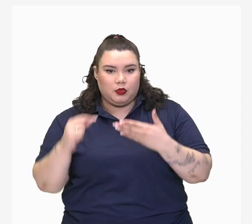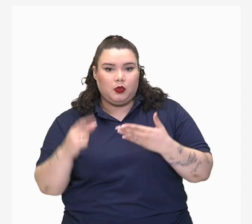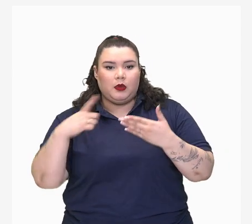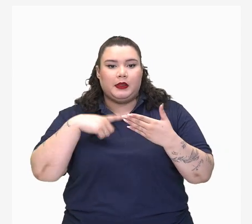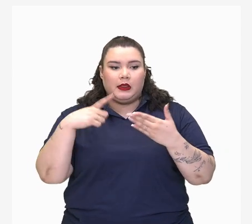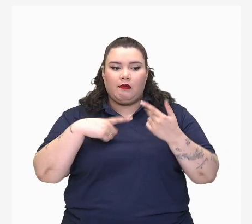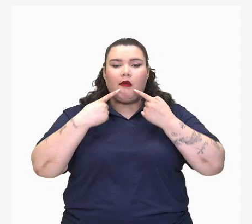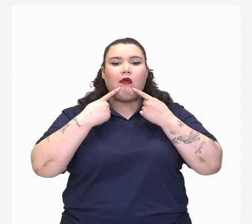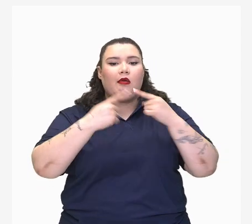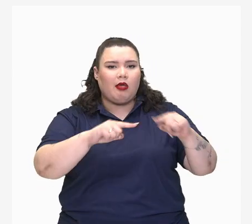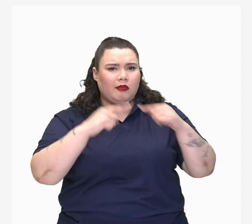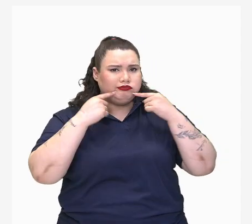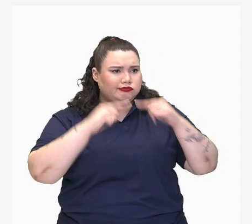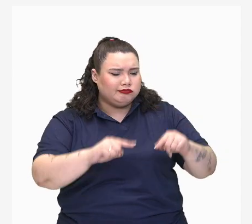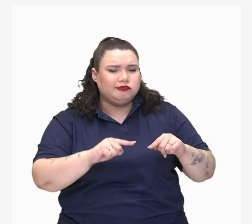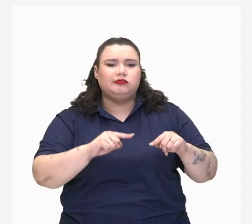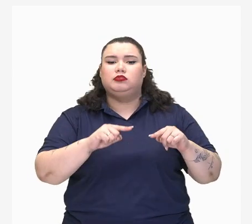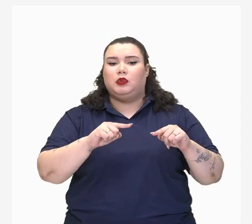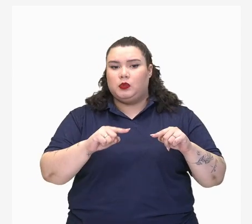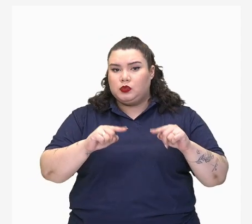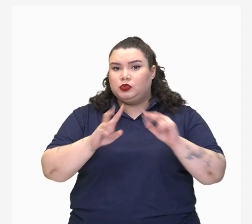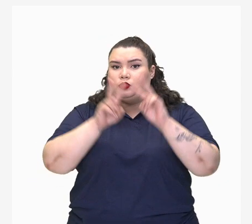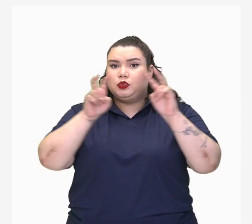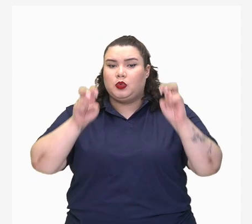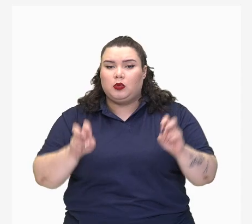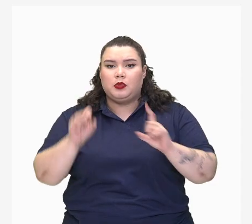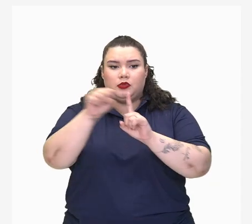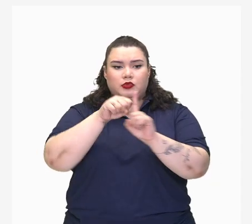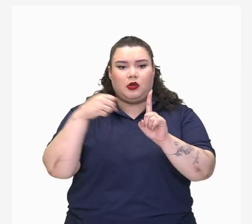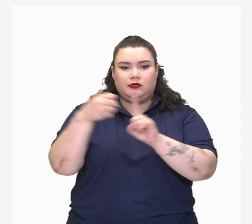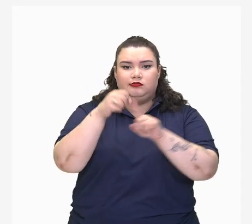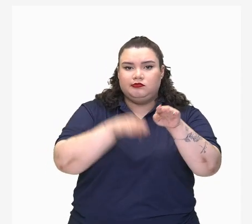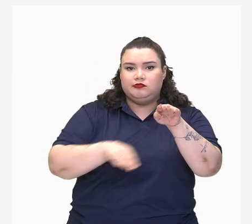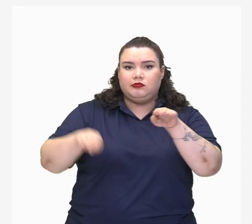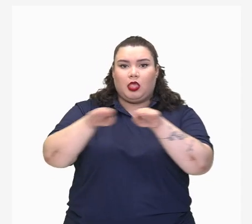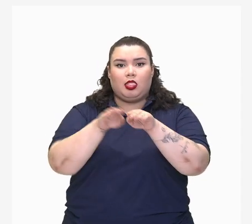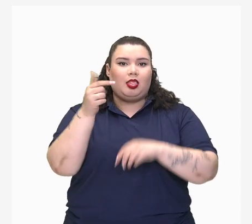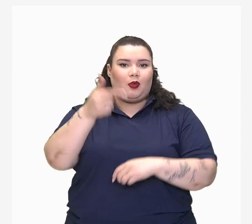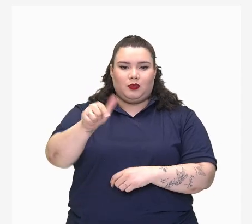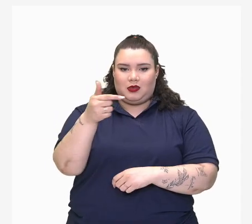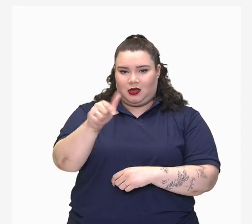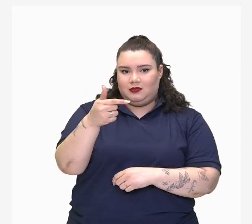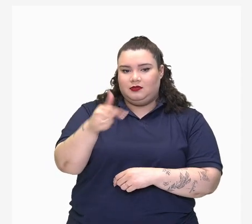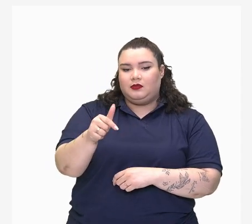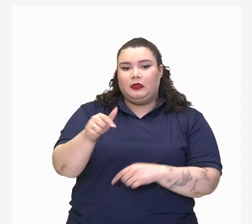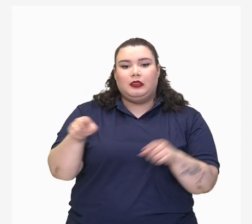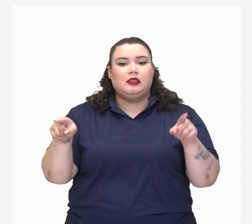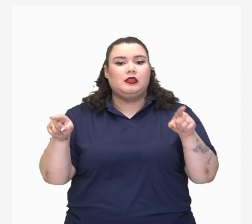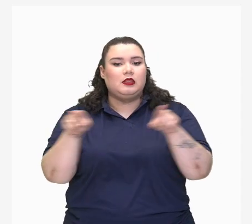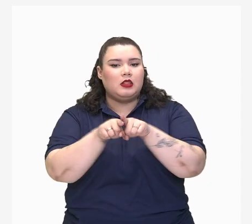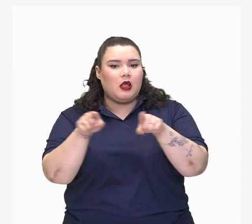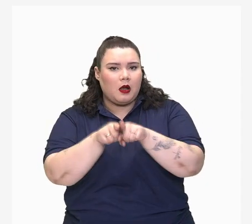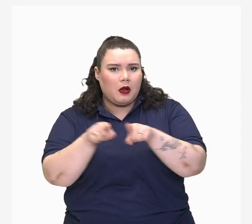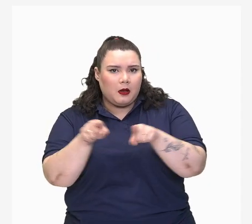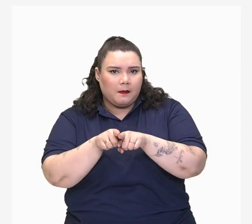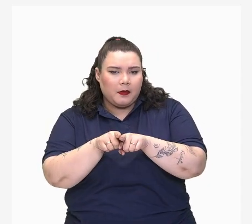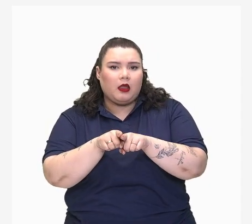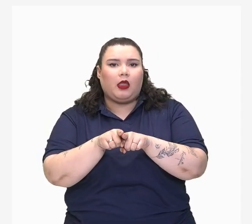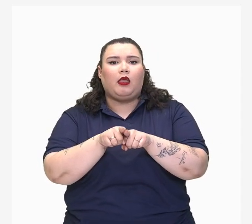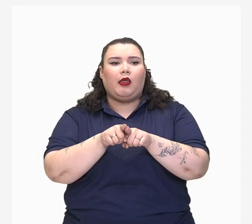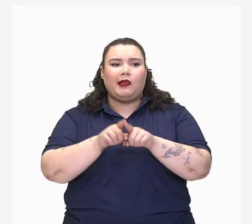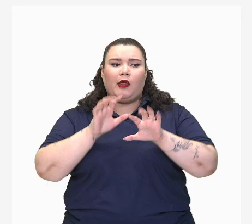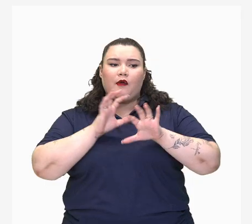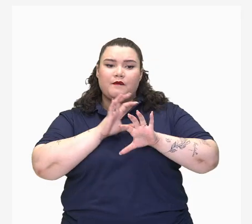uma crítica poderosa às desigualdades sociais, ao mesmo tempo